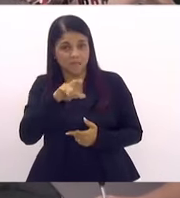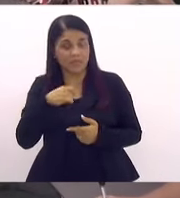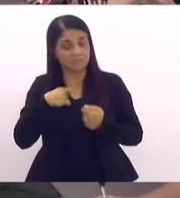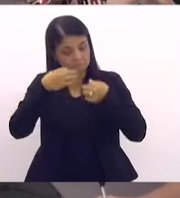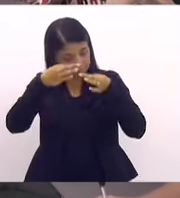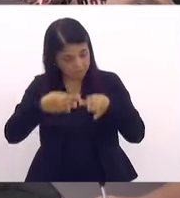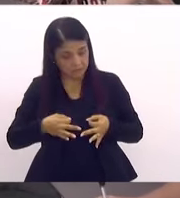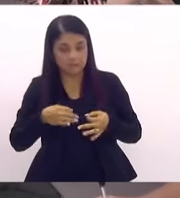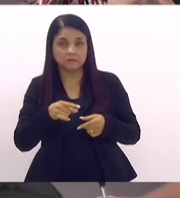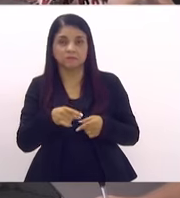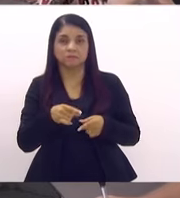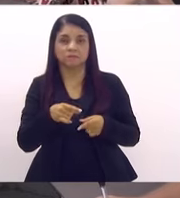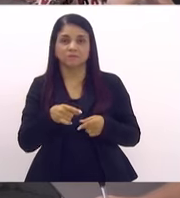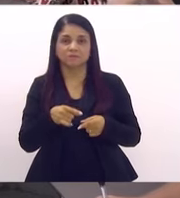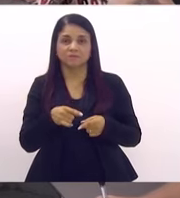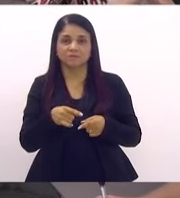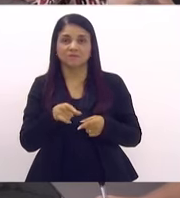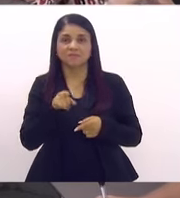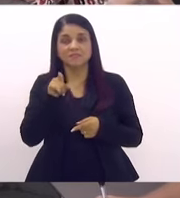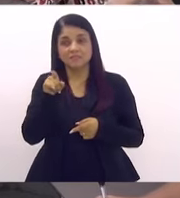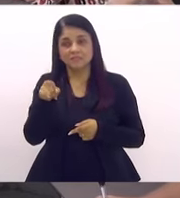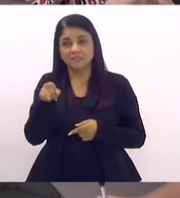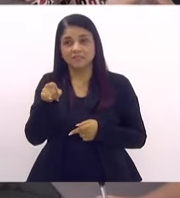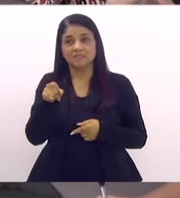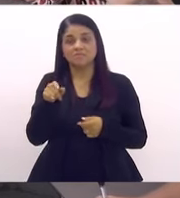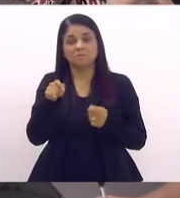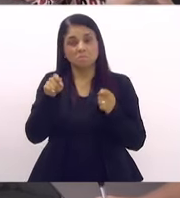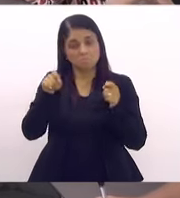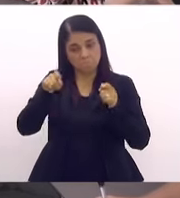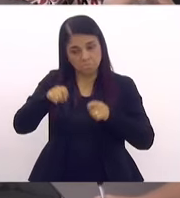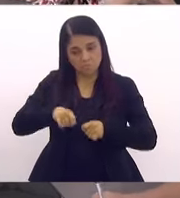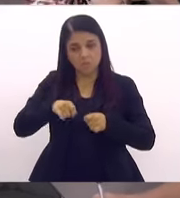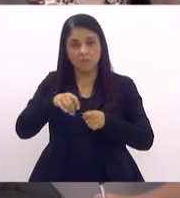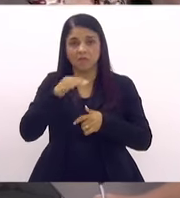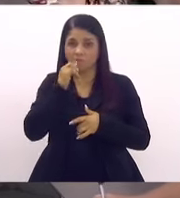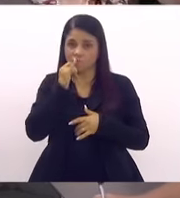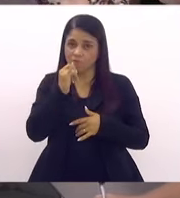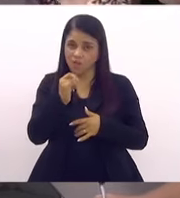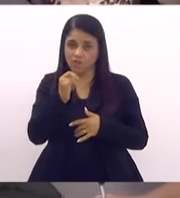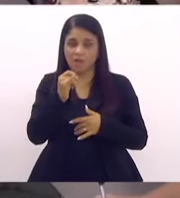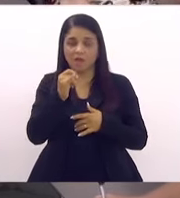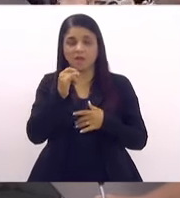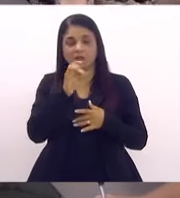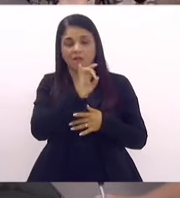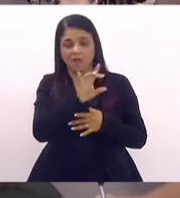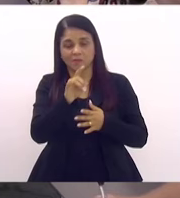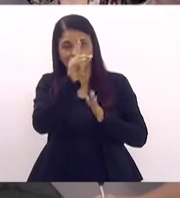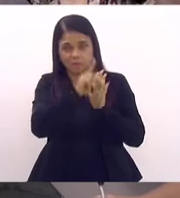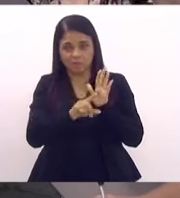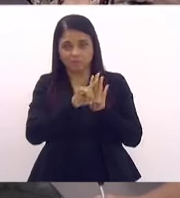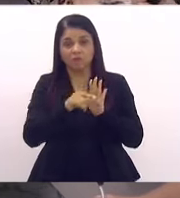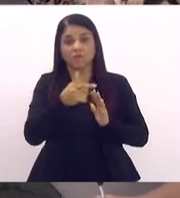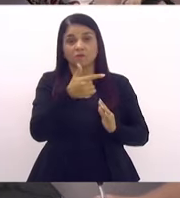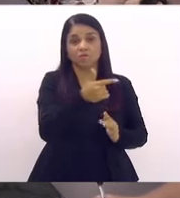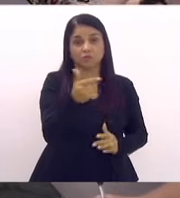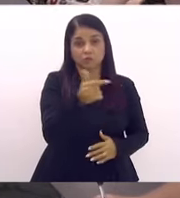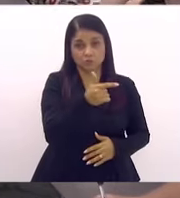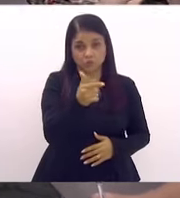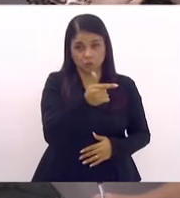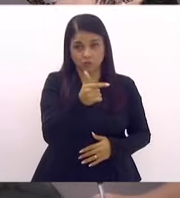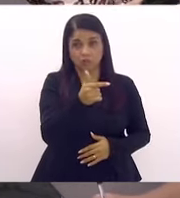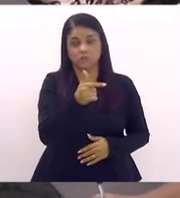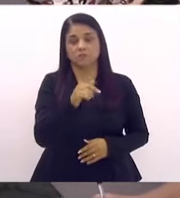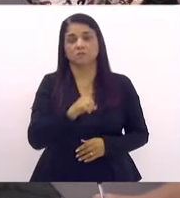casa. Então, se Vossa Excelência puder cantar, eu agradeço, deputada Célia. Então, item 22,